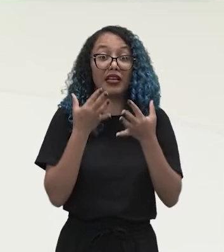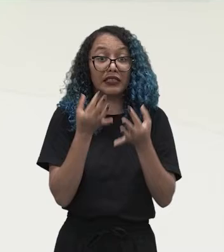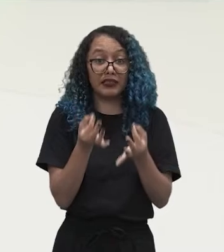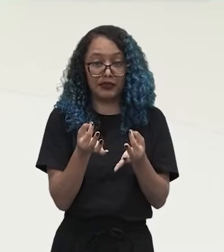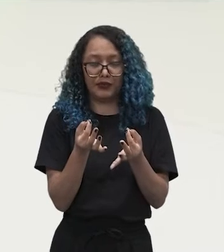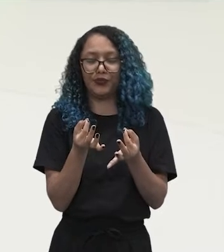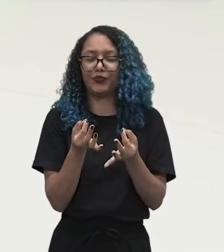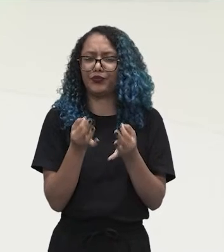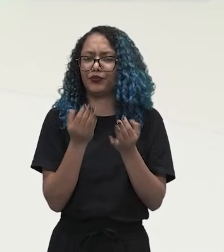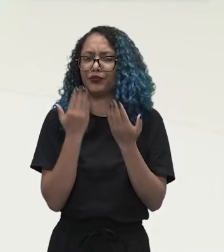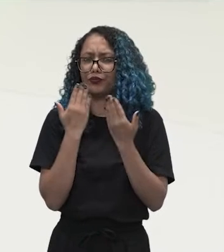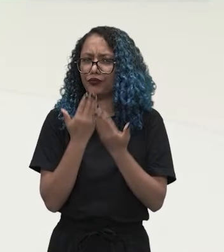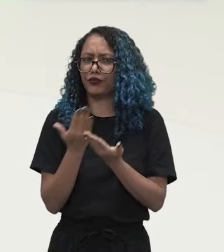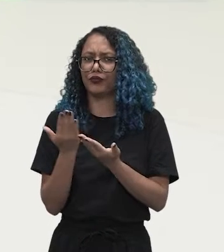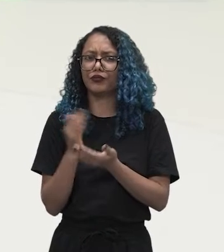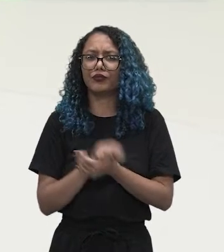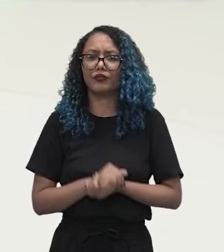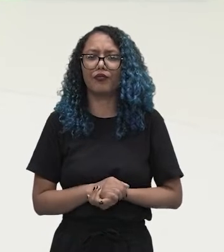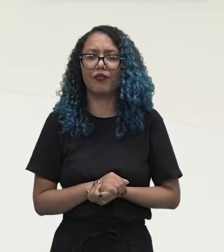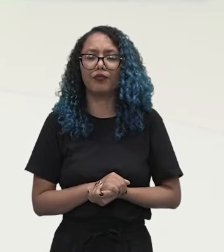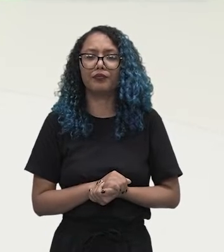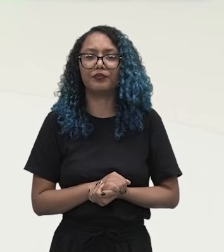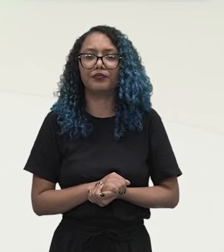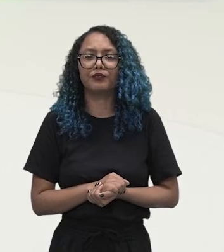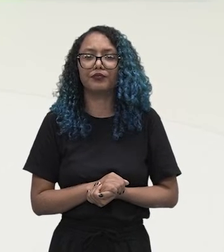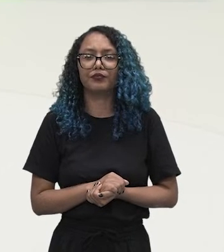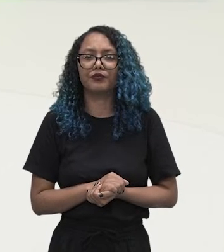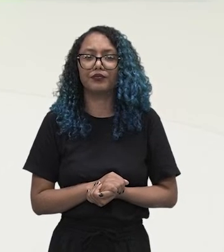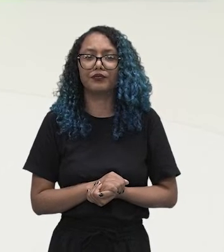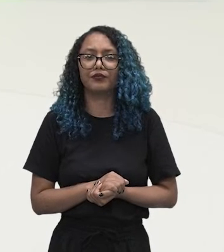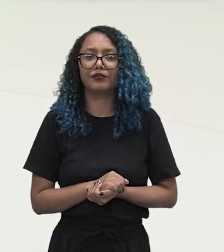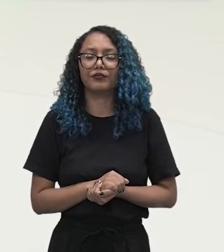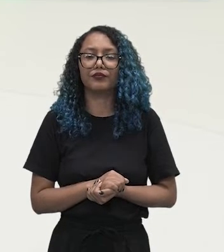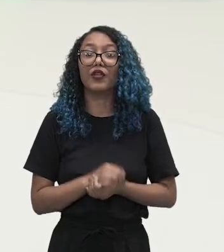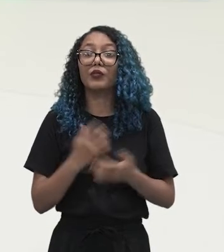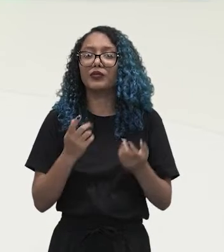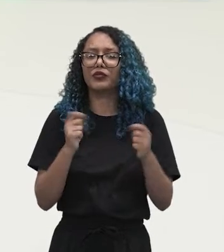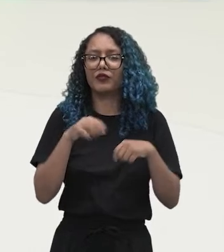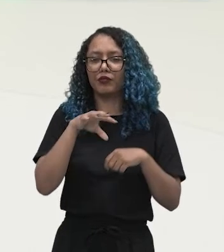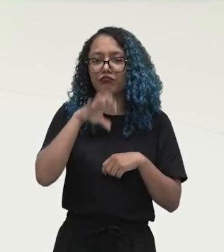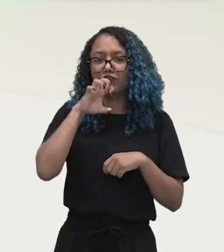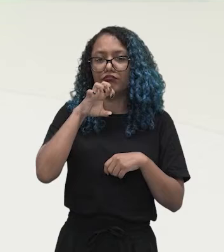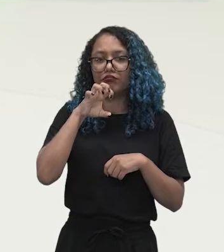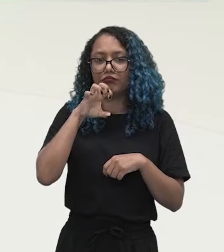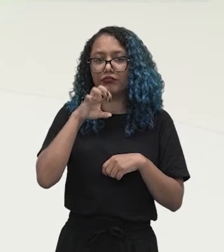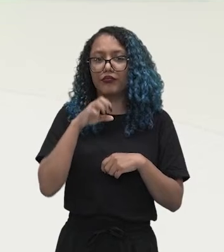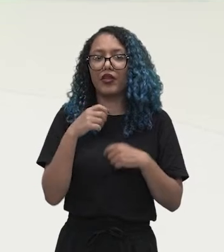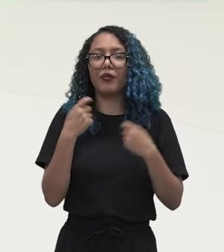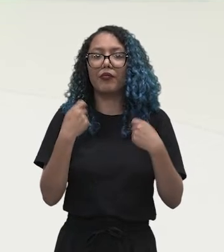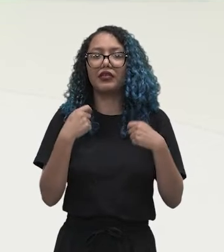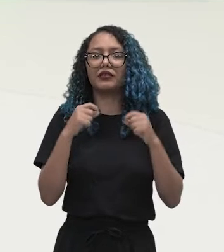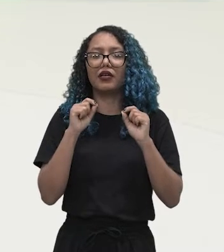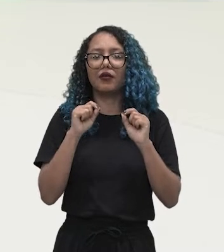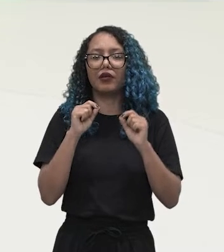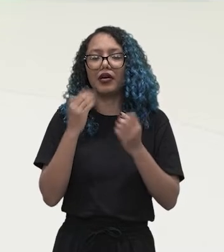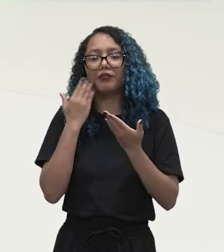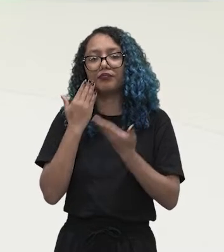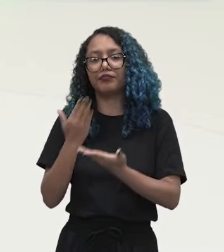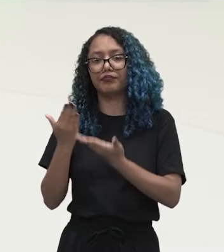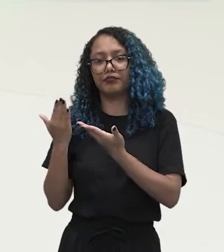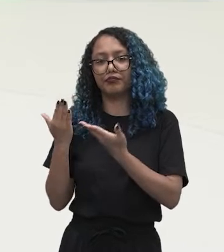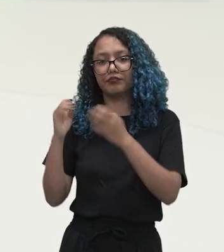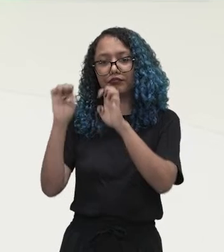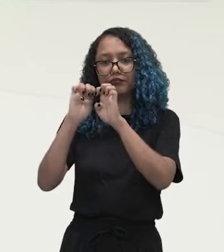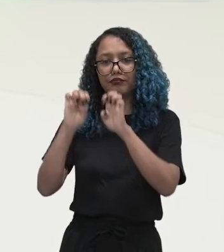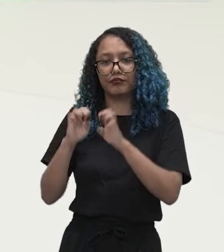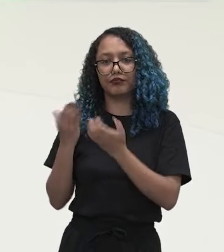aqui. Uma cadeia fechada, para ela ser aromática, ela precisa ter essa estrutura aqui. Esse composto